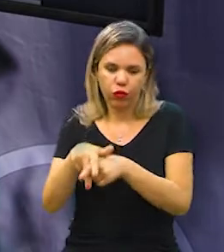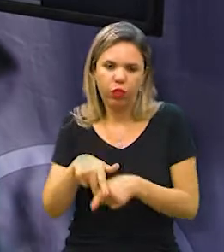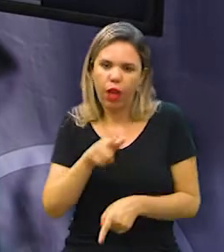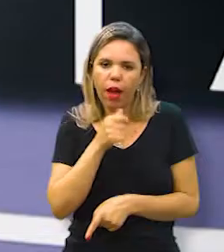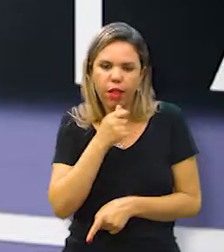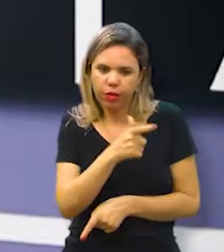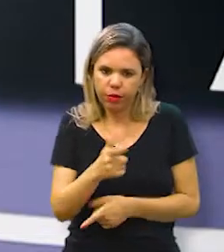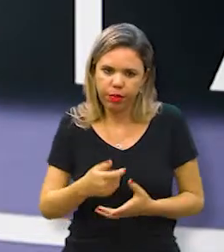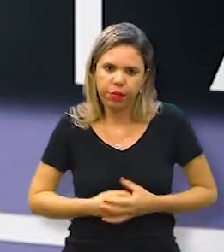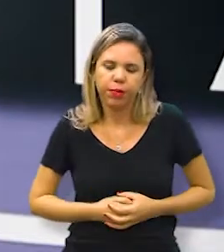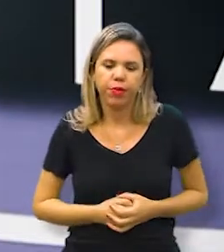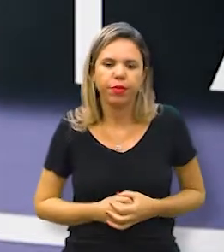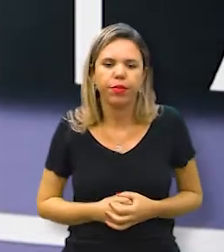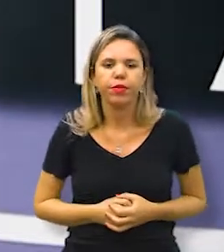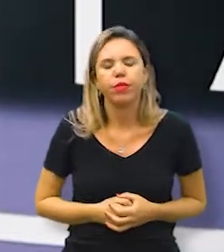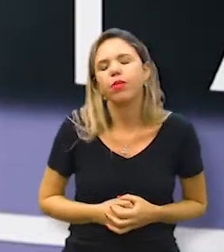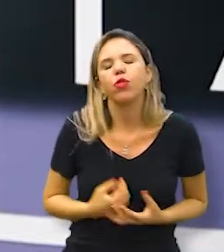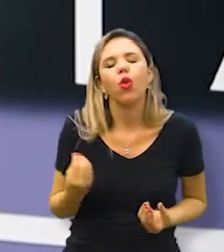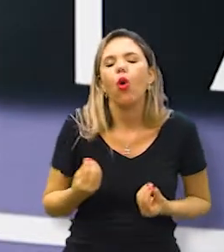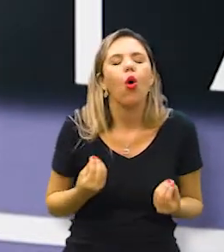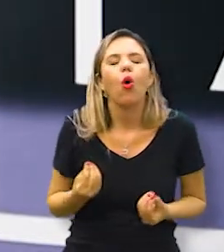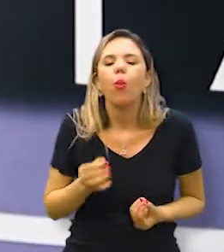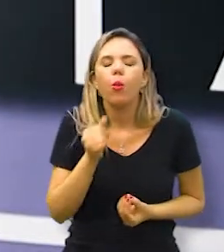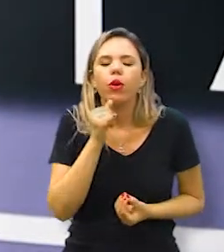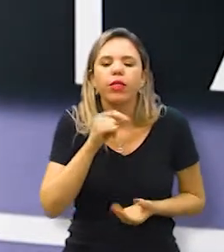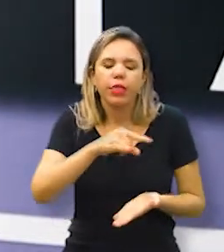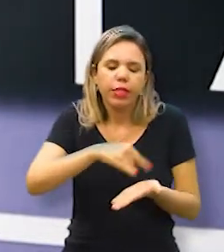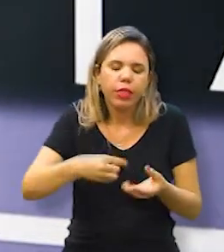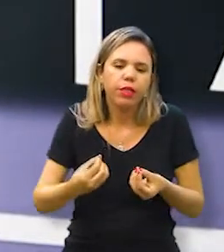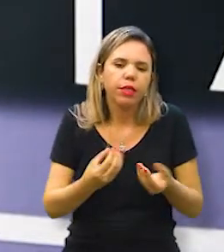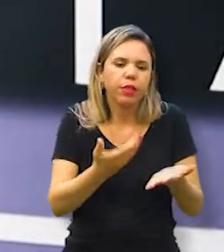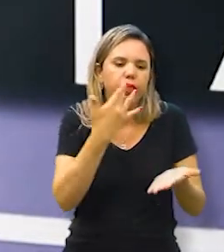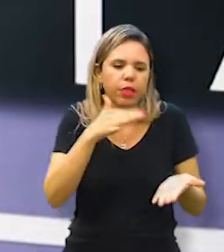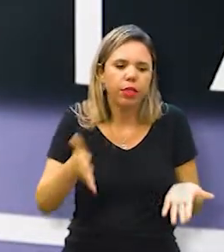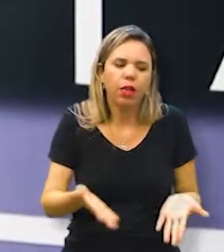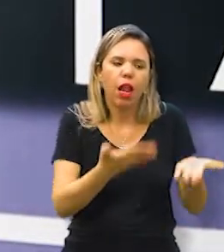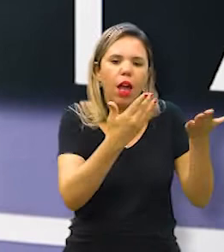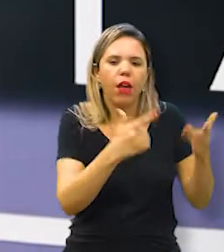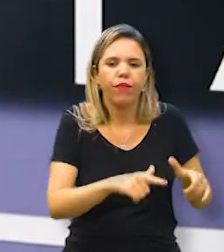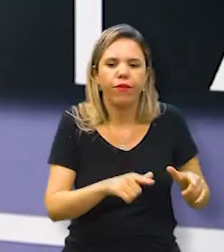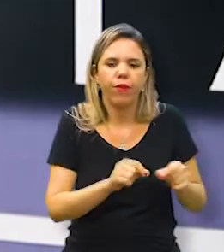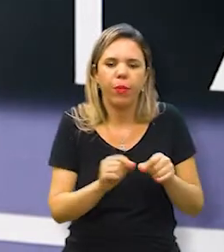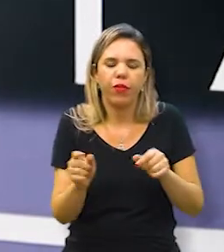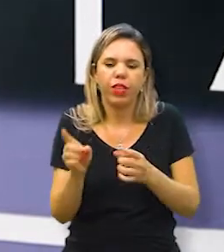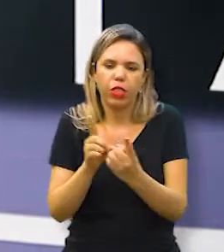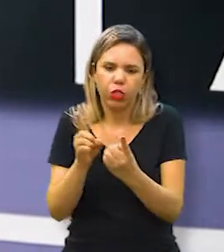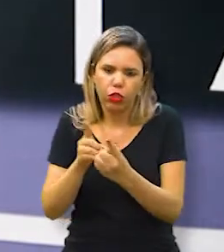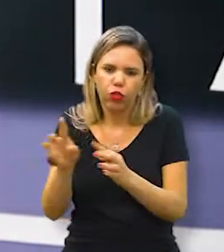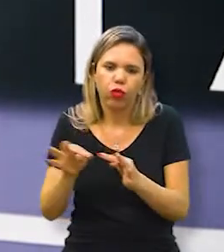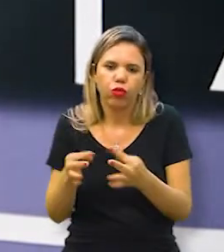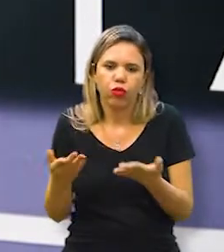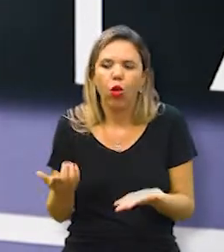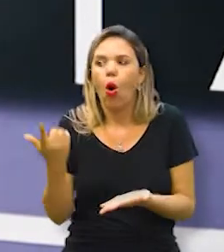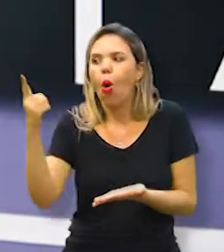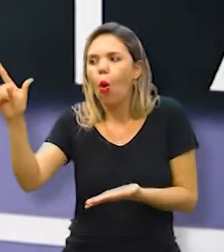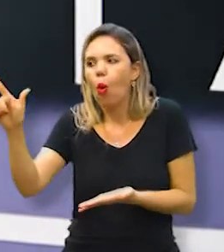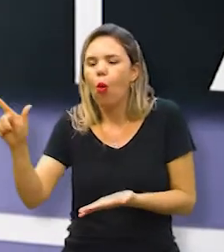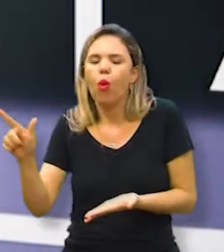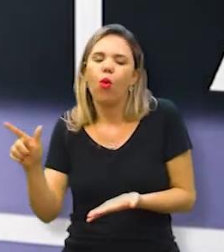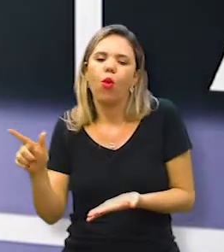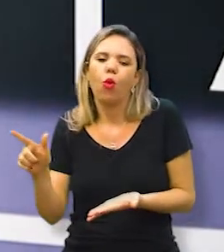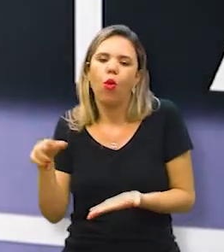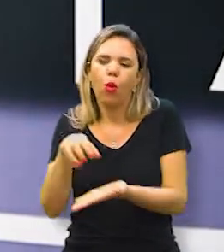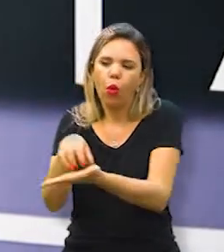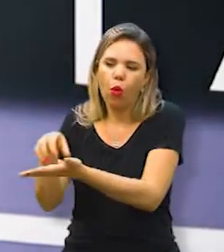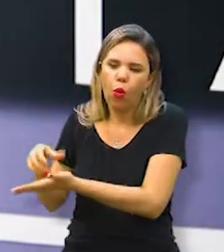temos. E como é que são encaminhadas essas crianças, Cida? Elas vêm de outras